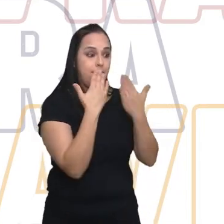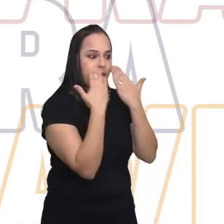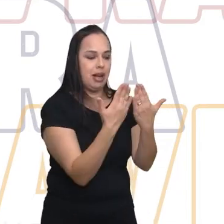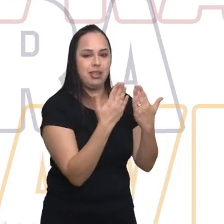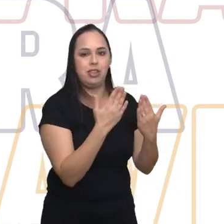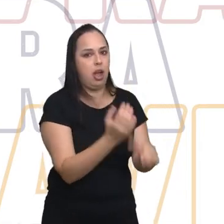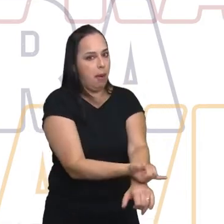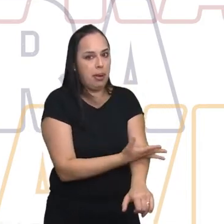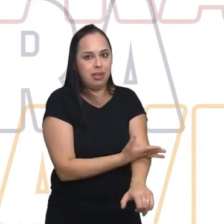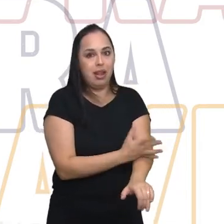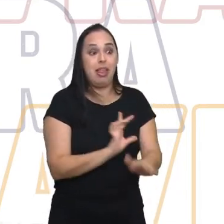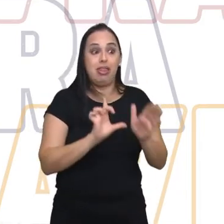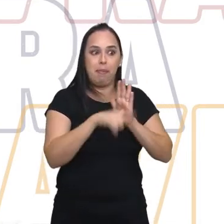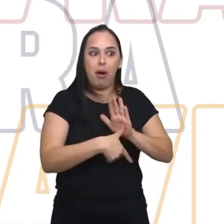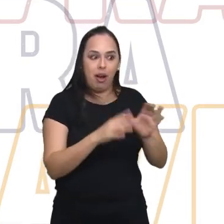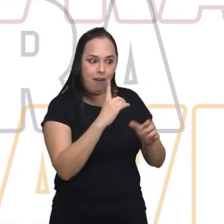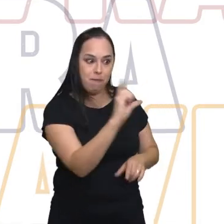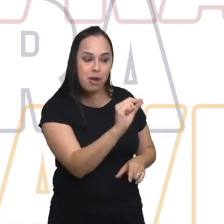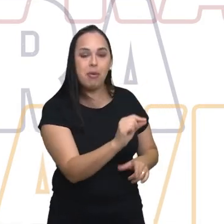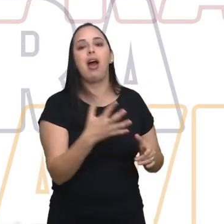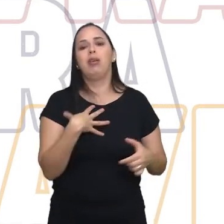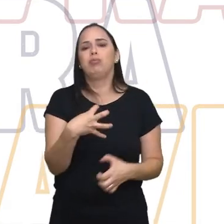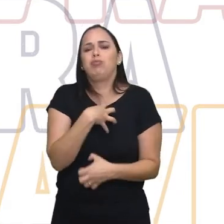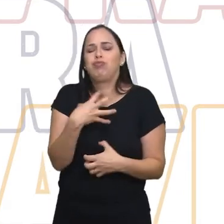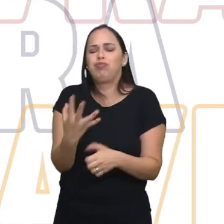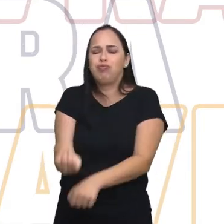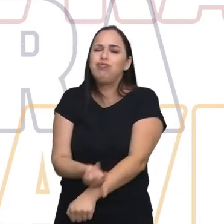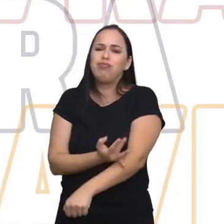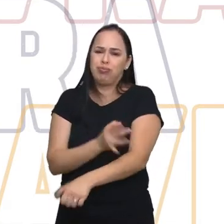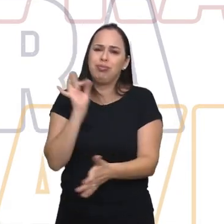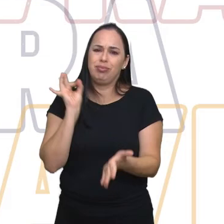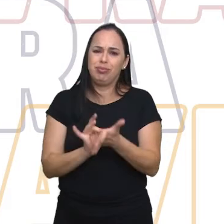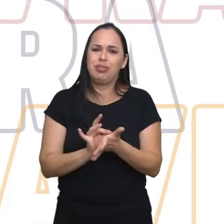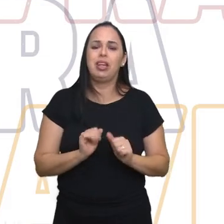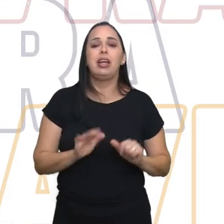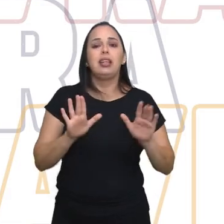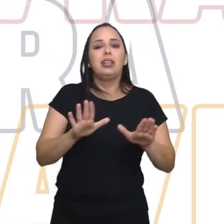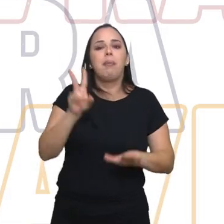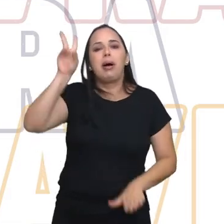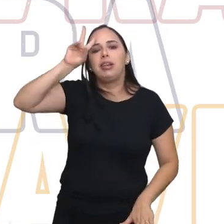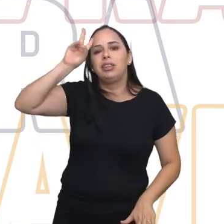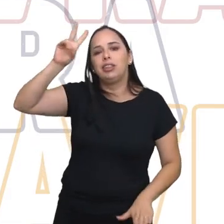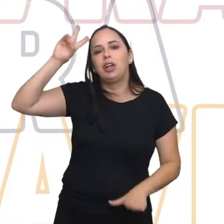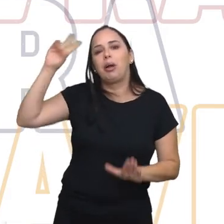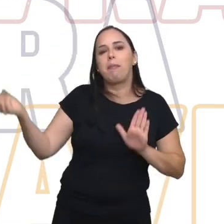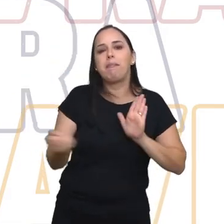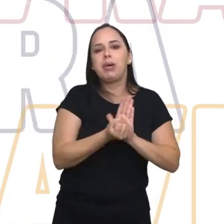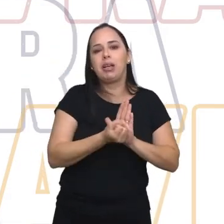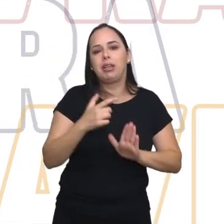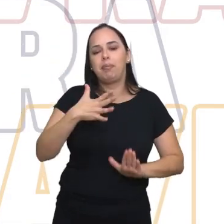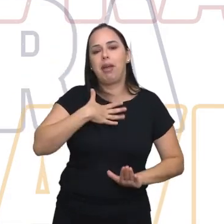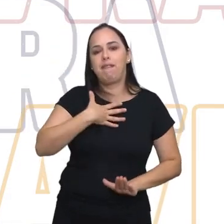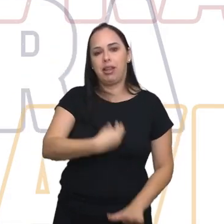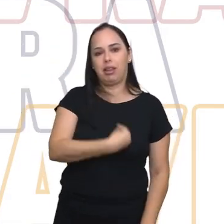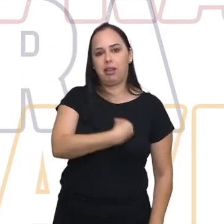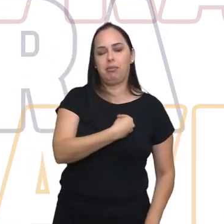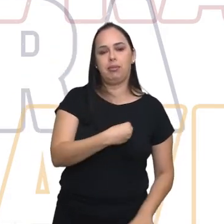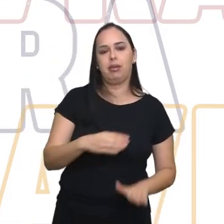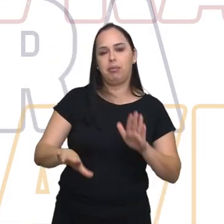quando ele sai eu me emociono, eu falo, meu Deus, como eu consegui, né? E foi uma história marcante na minha vida